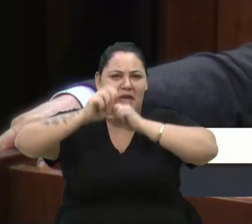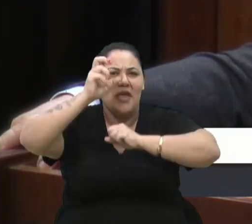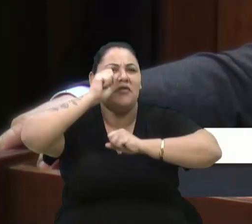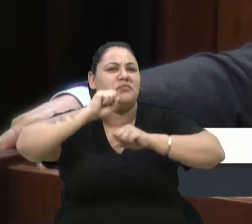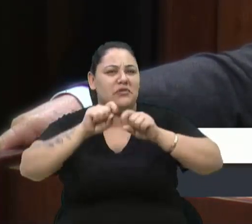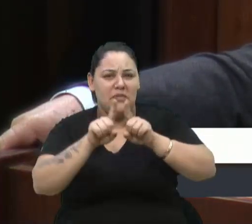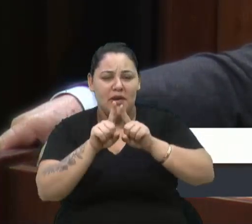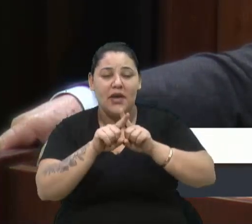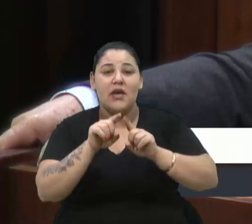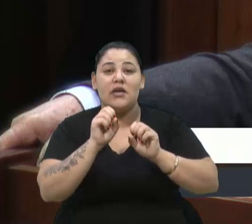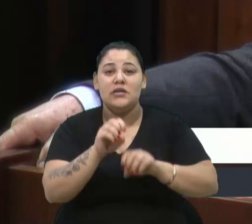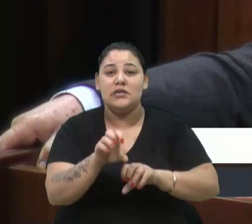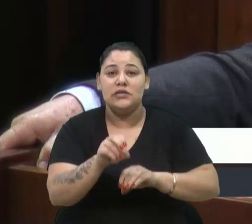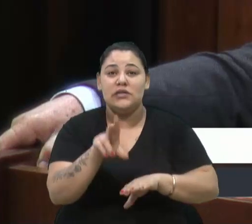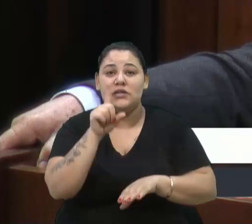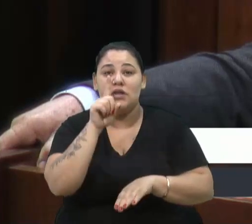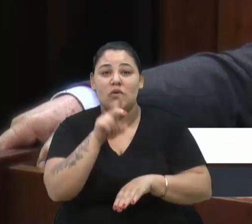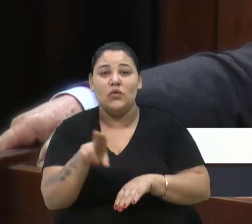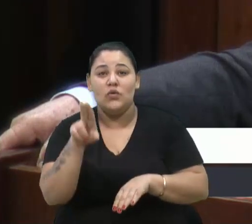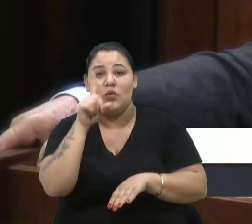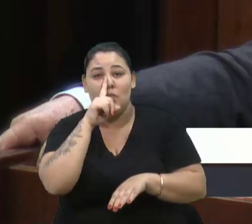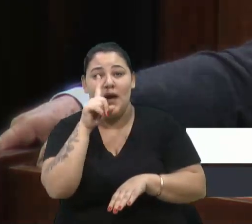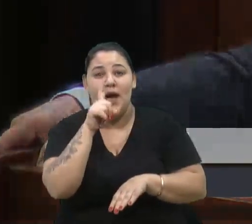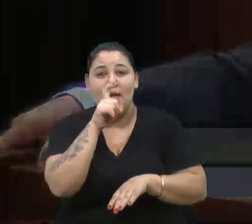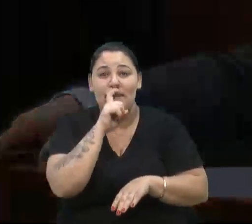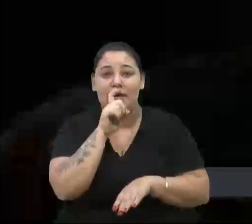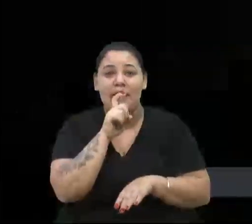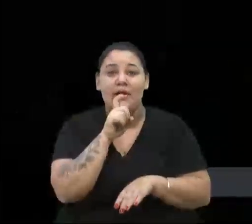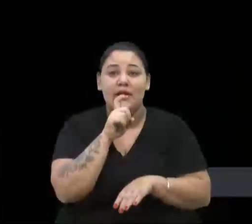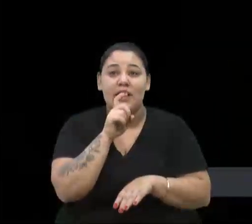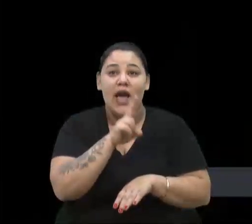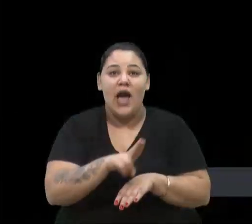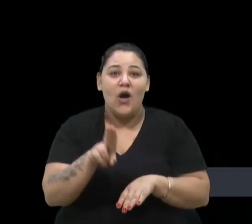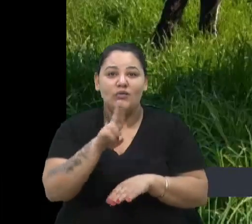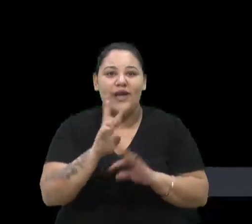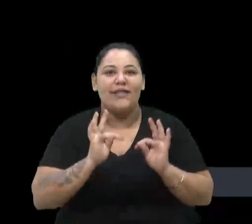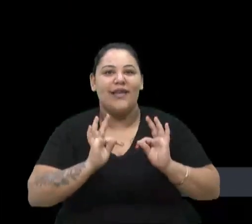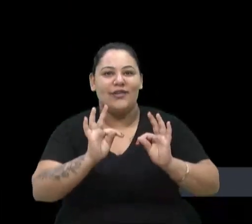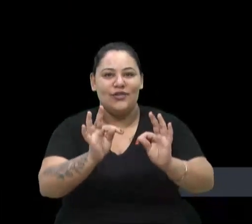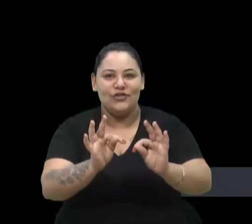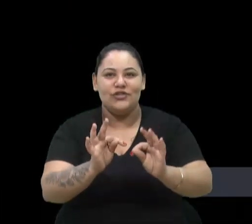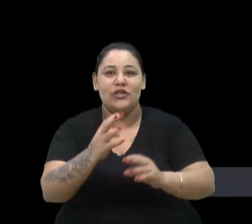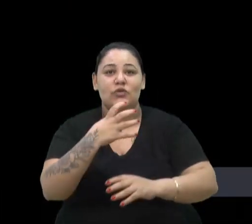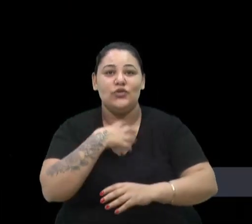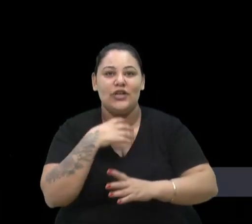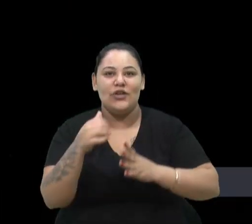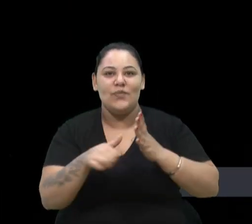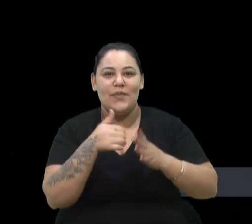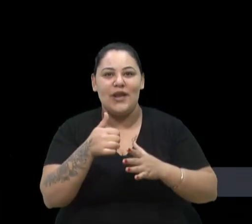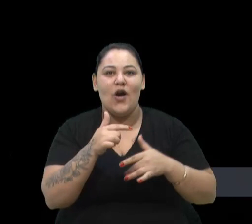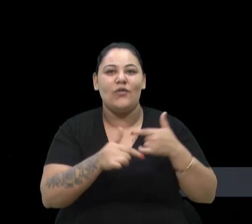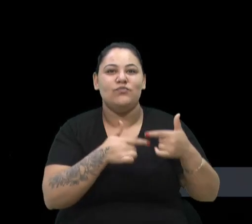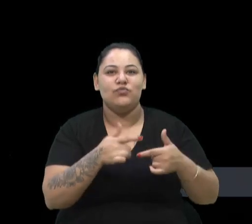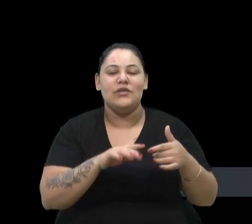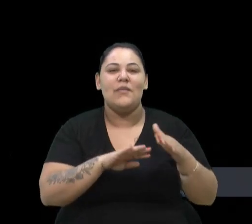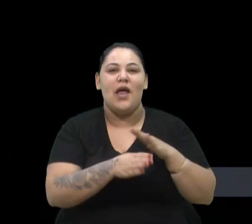autorizar os novas tecnologias e a maneira mais adequada de trabalhar no campo